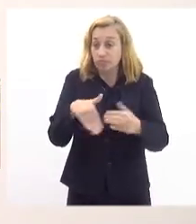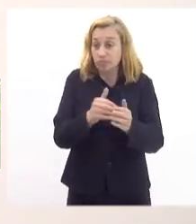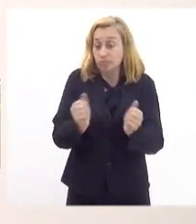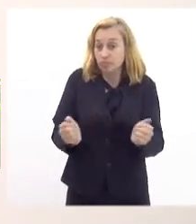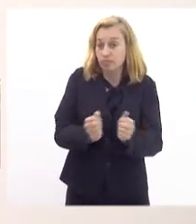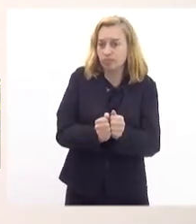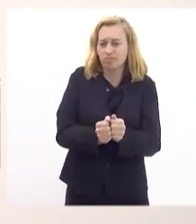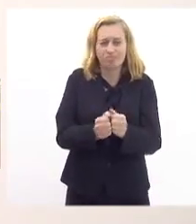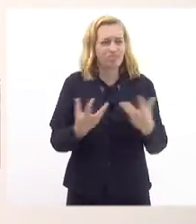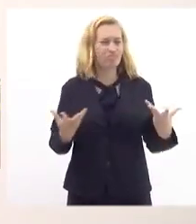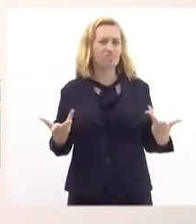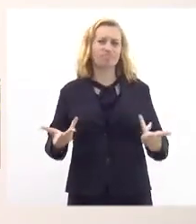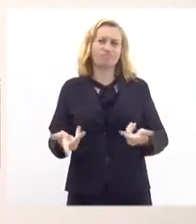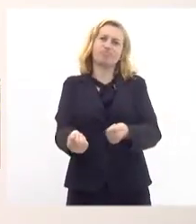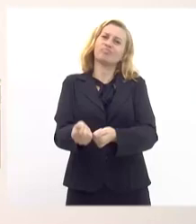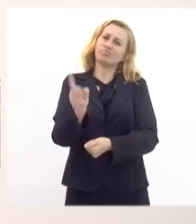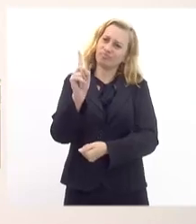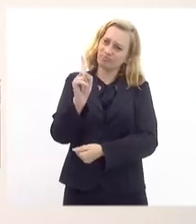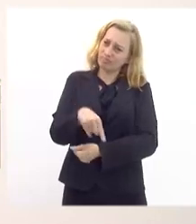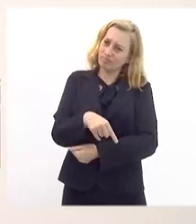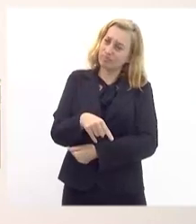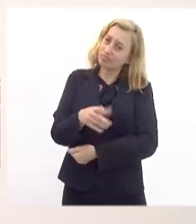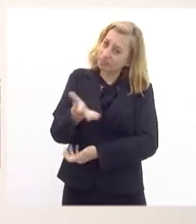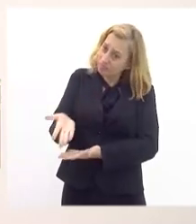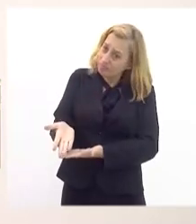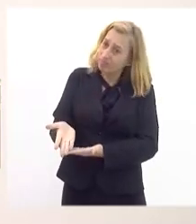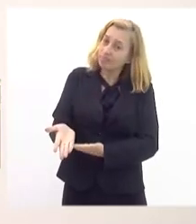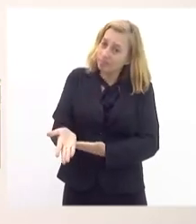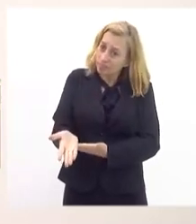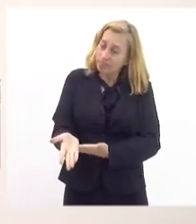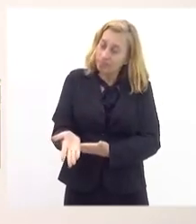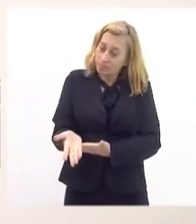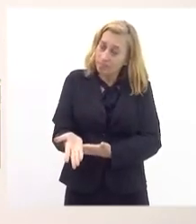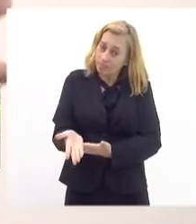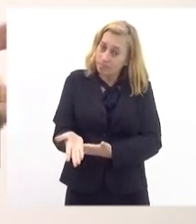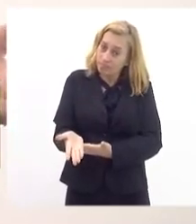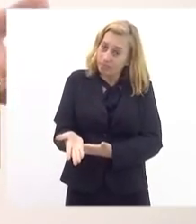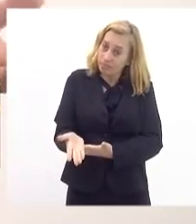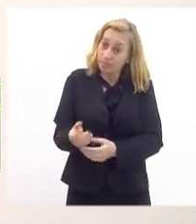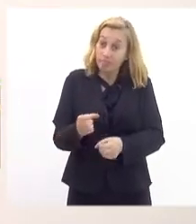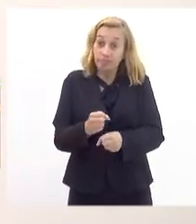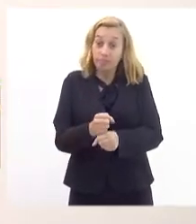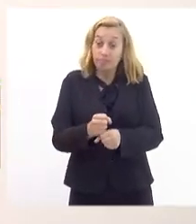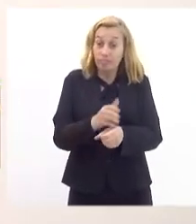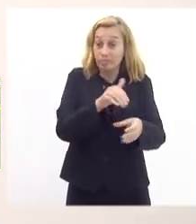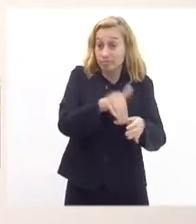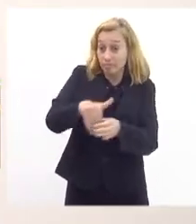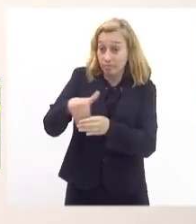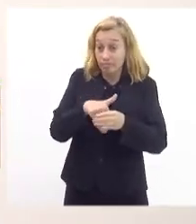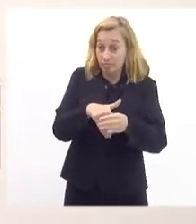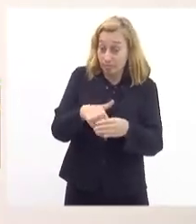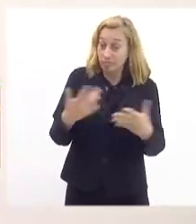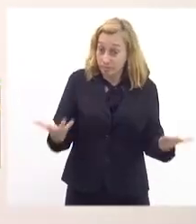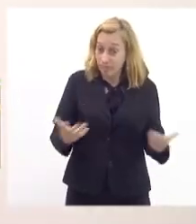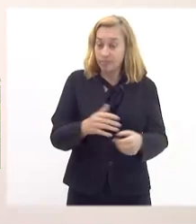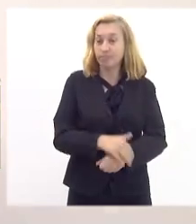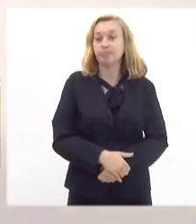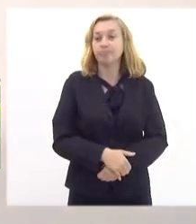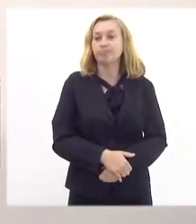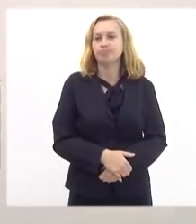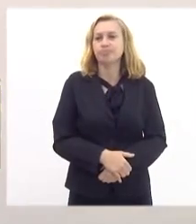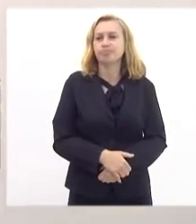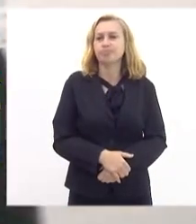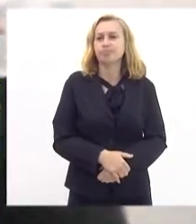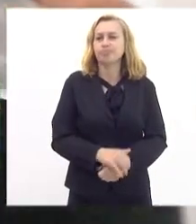Que beleza né coincidente mente pois temperado nosso ano eleitoral não então é um outro tipo de questão é